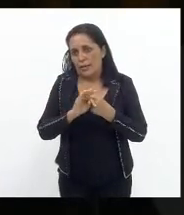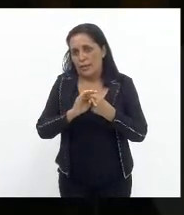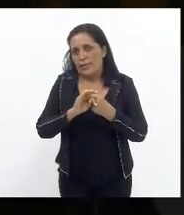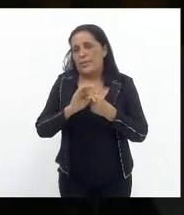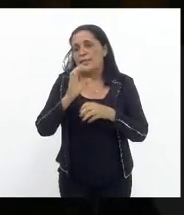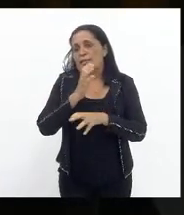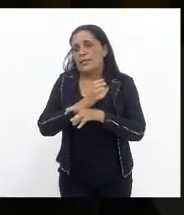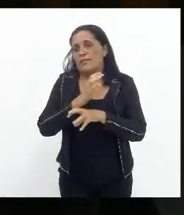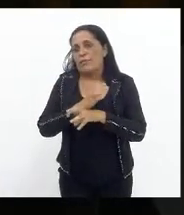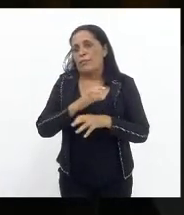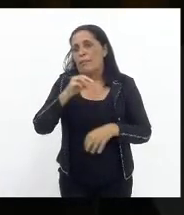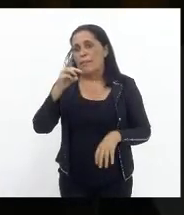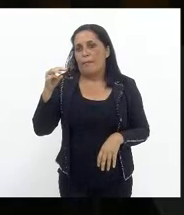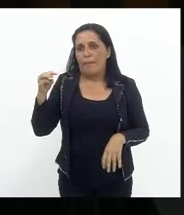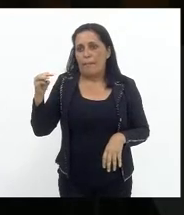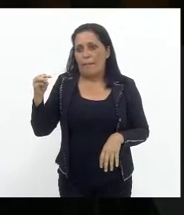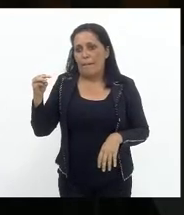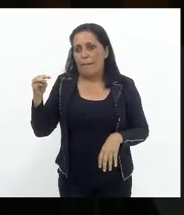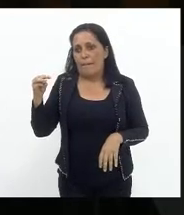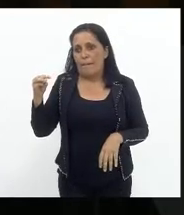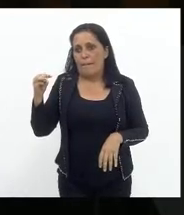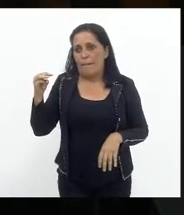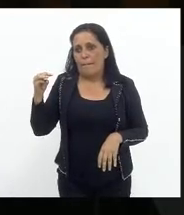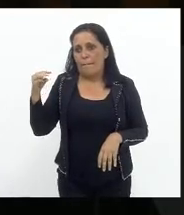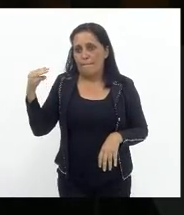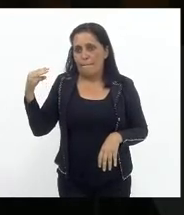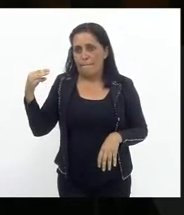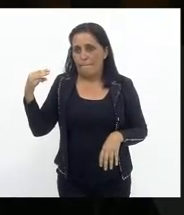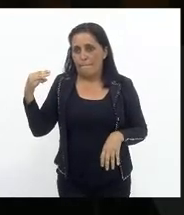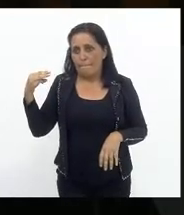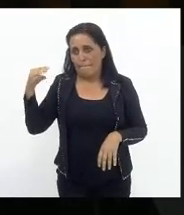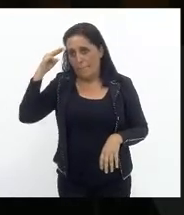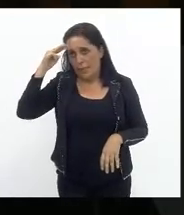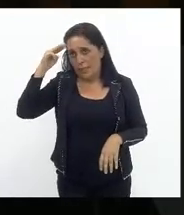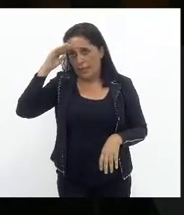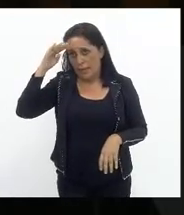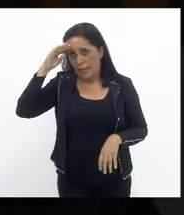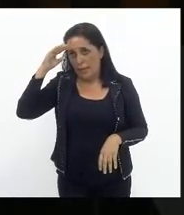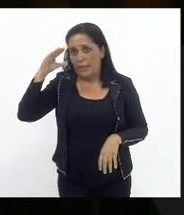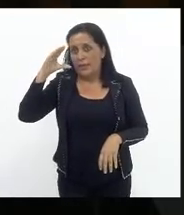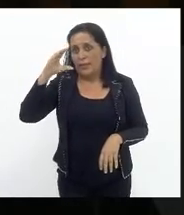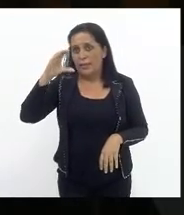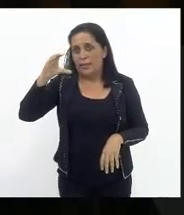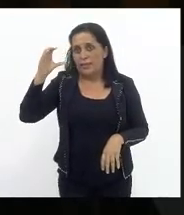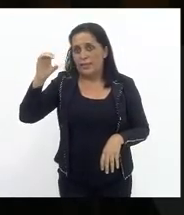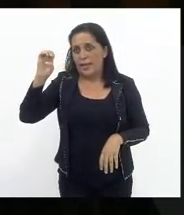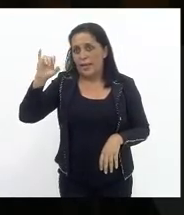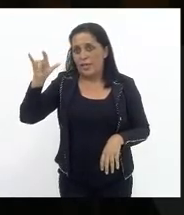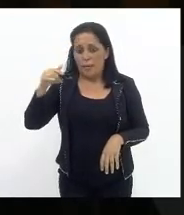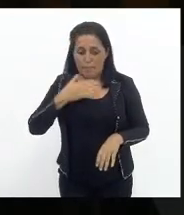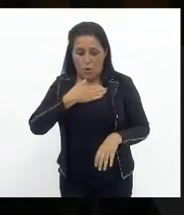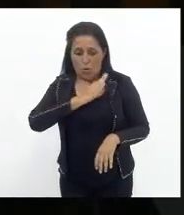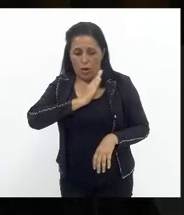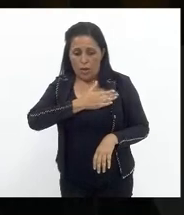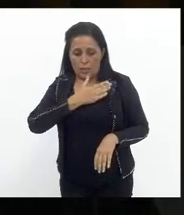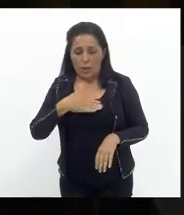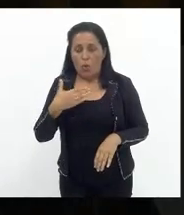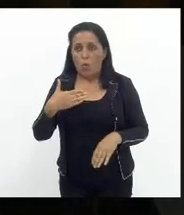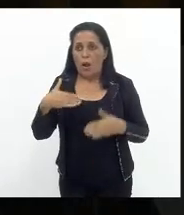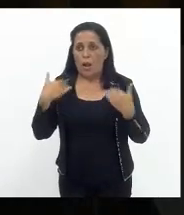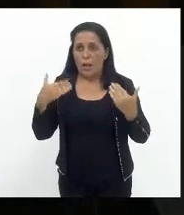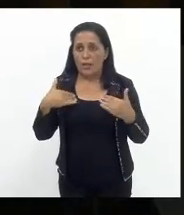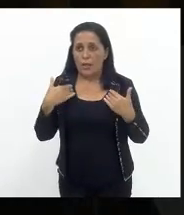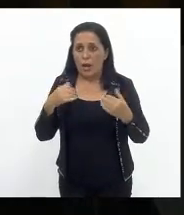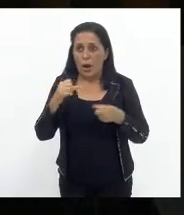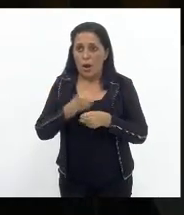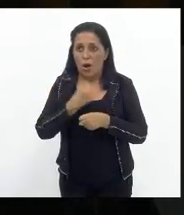Militar e mais a CICIERGE. Vocês não têm noção como meu coração se encheu de alegria, porque a obra ela